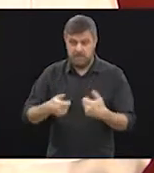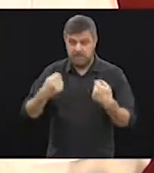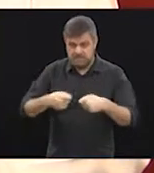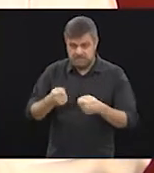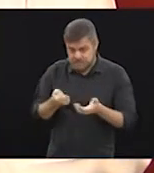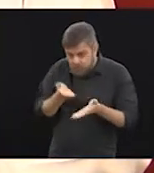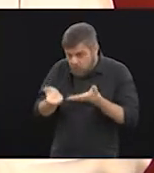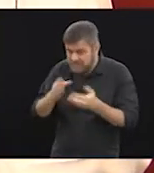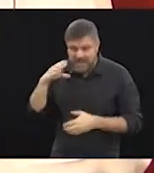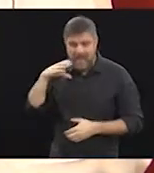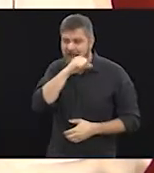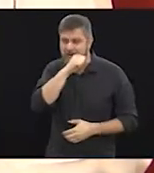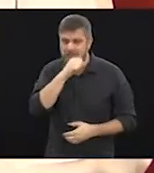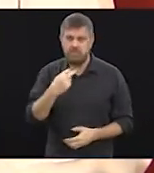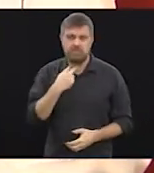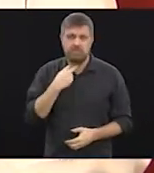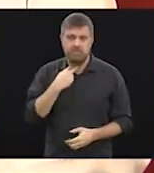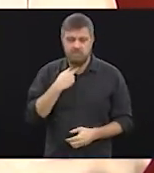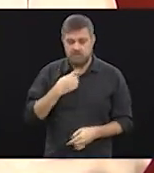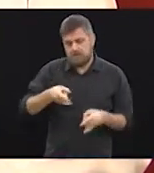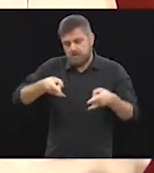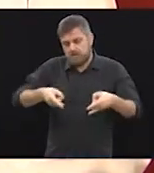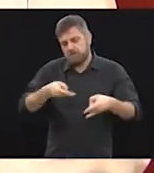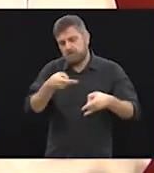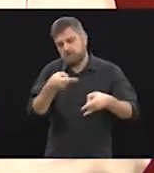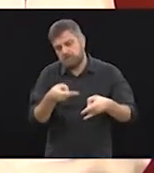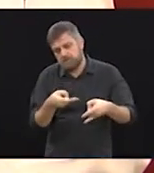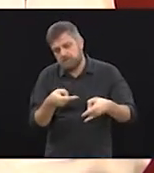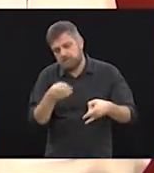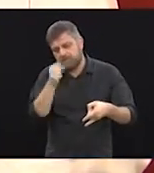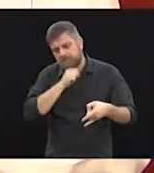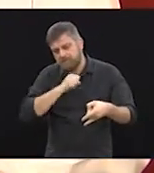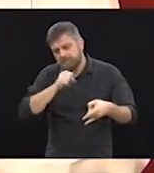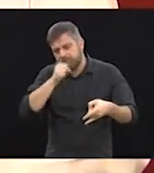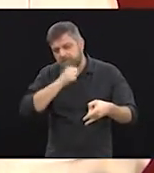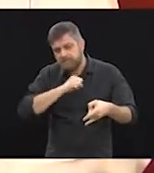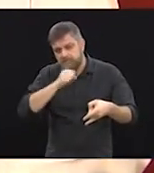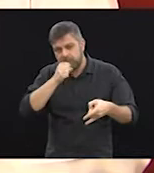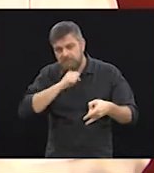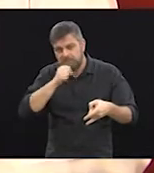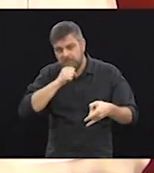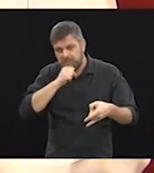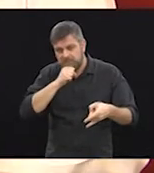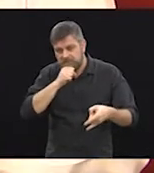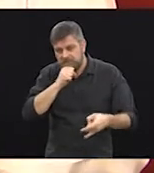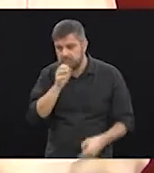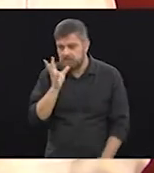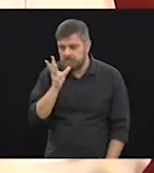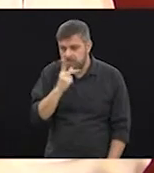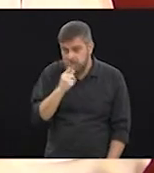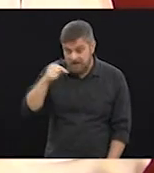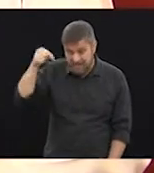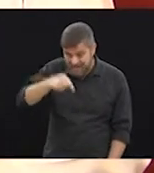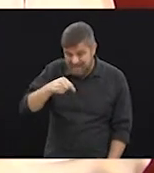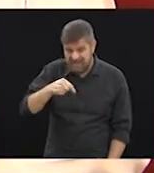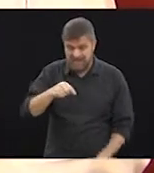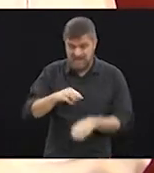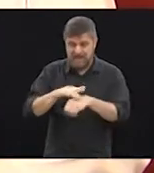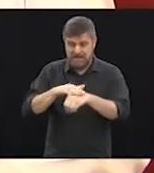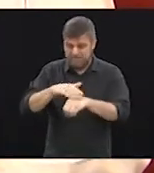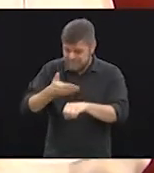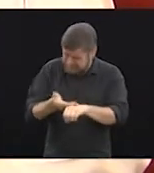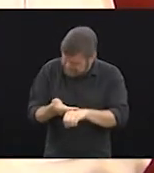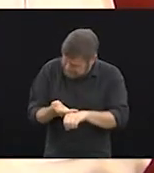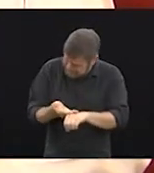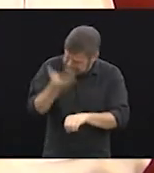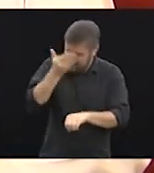necessidade de você tratar o mais rápido possível. Você não pode deixar uma pessoa idosa com uma fratura acamada muito tempo, porque